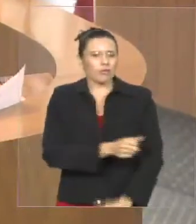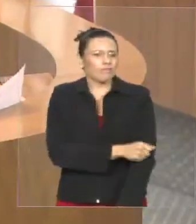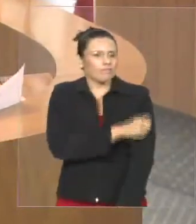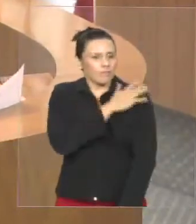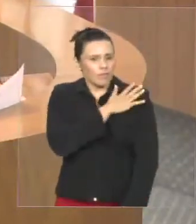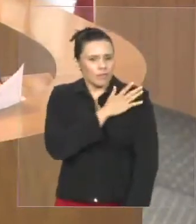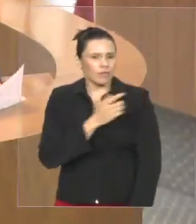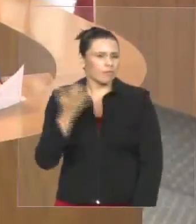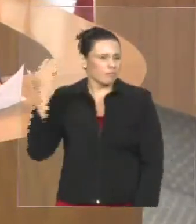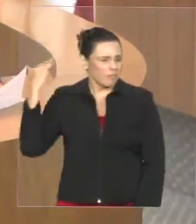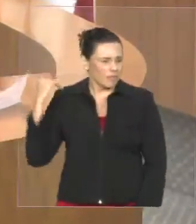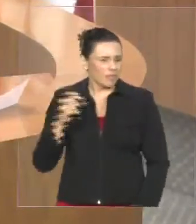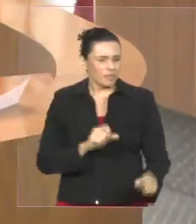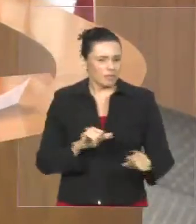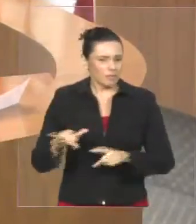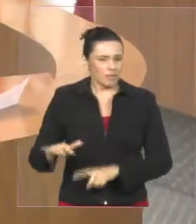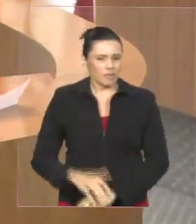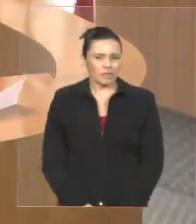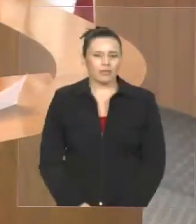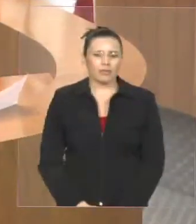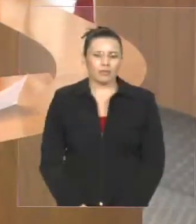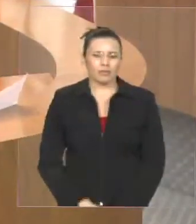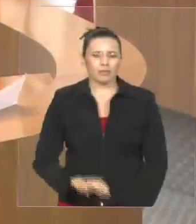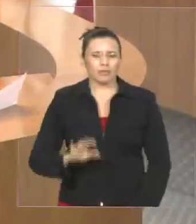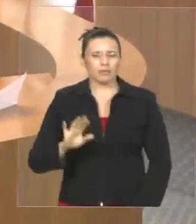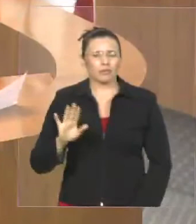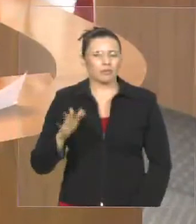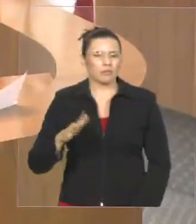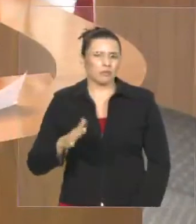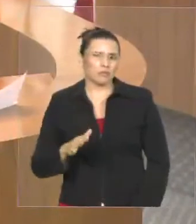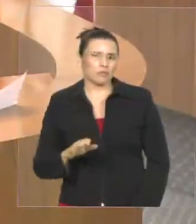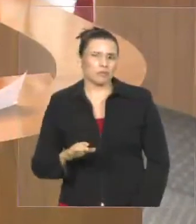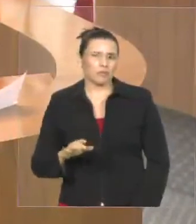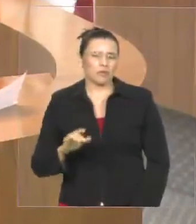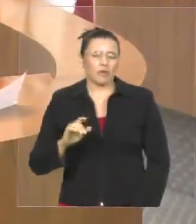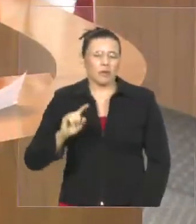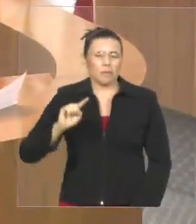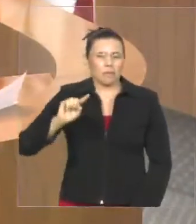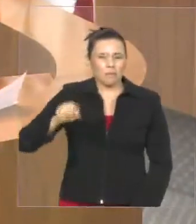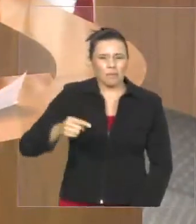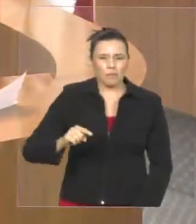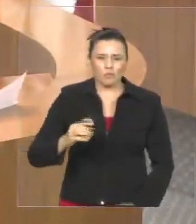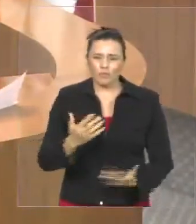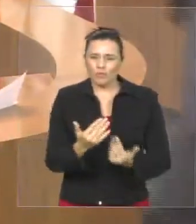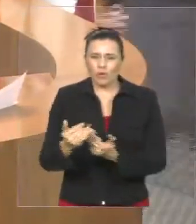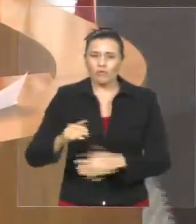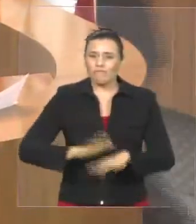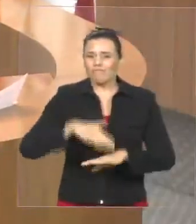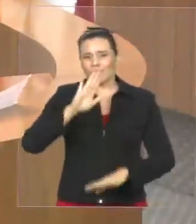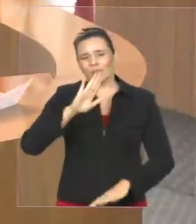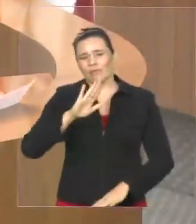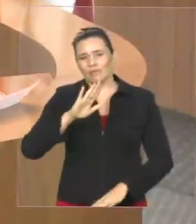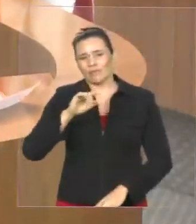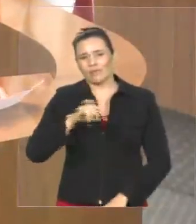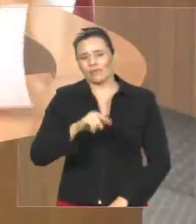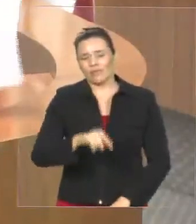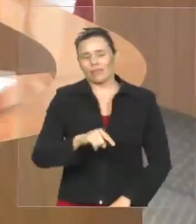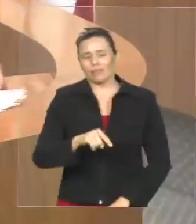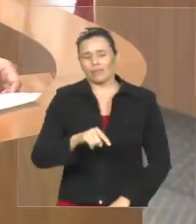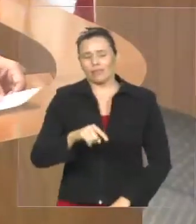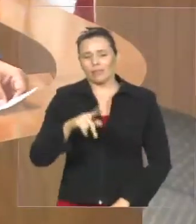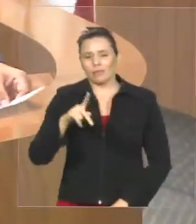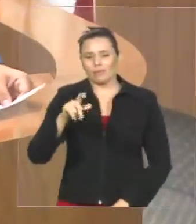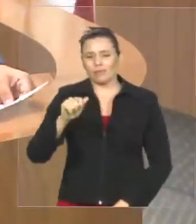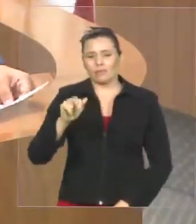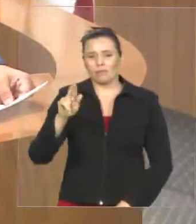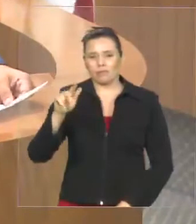salas, que vai atender mais de 1.000 jovens no Parque Alvorada? Vai se tirar o direito de investimento do Estado, que só